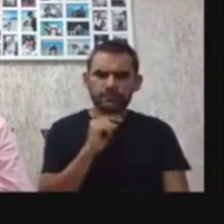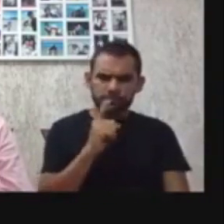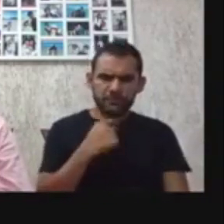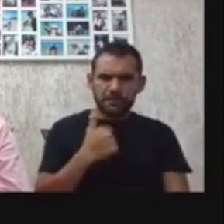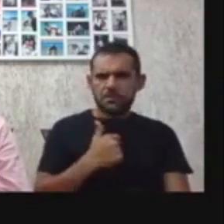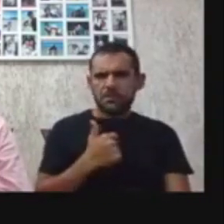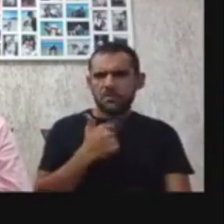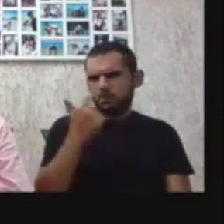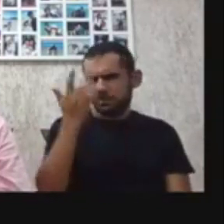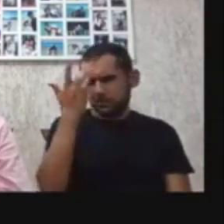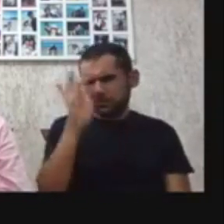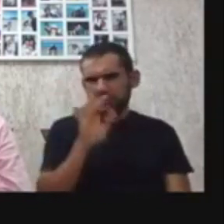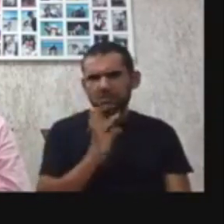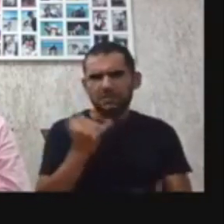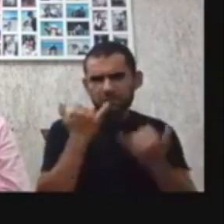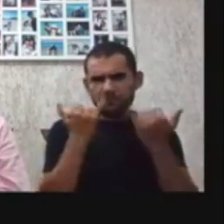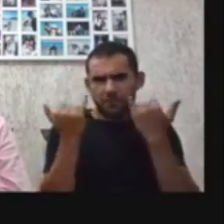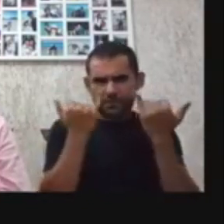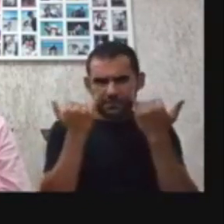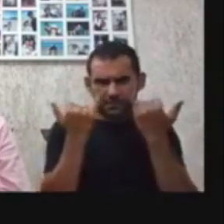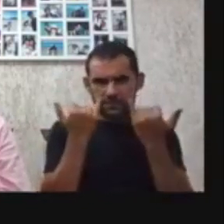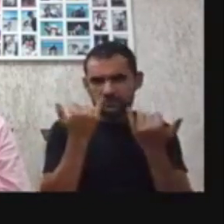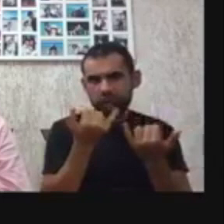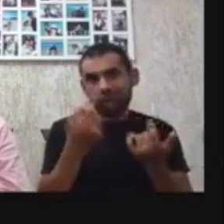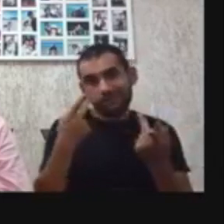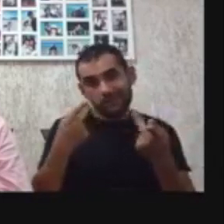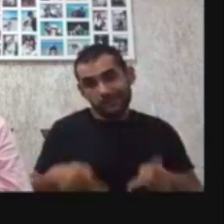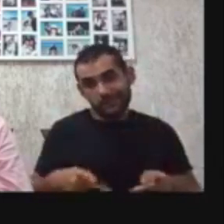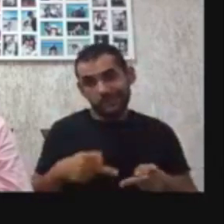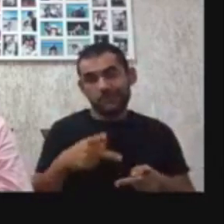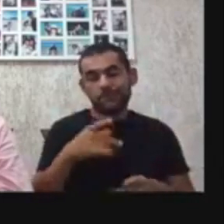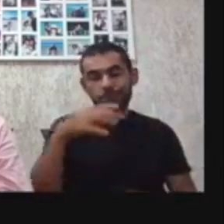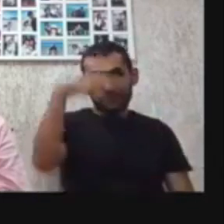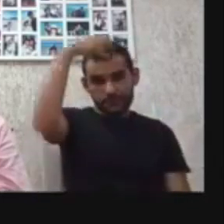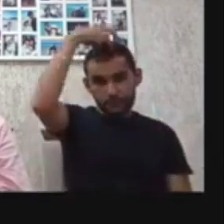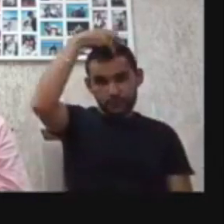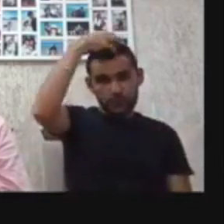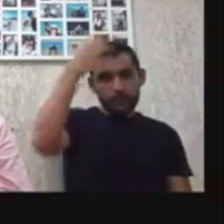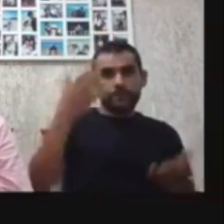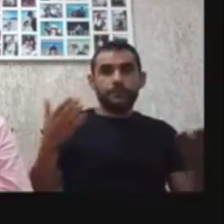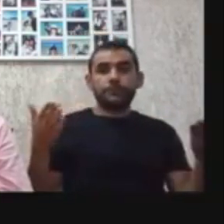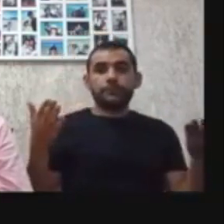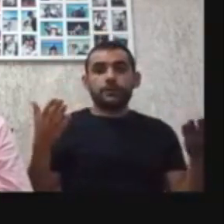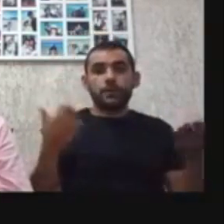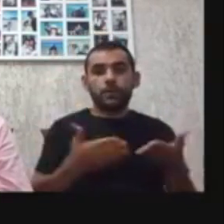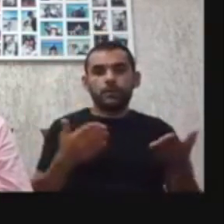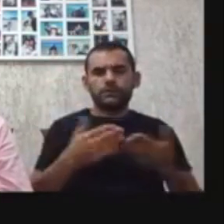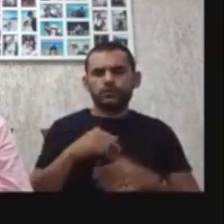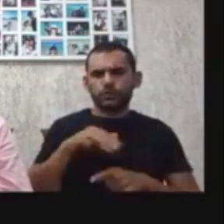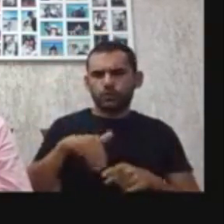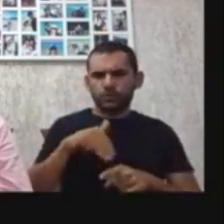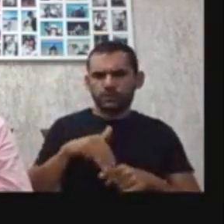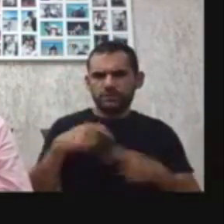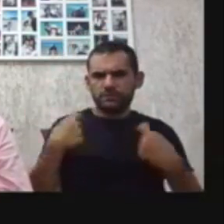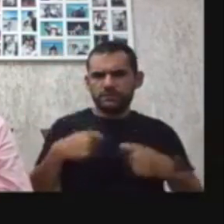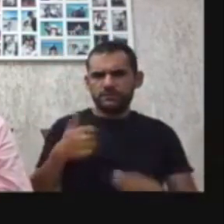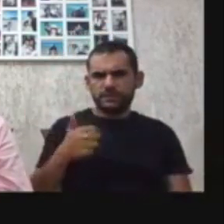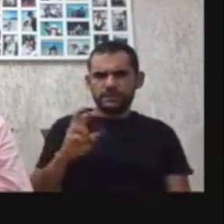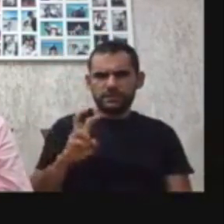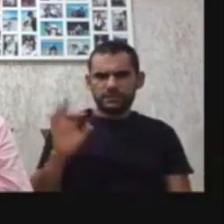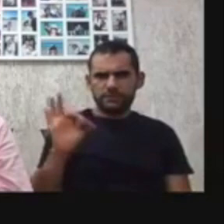acesso a essa informação, infelizmente, no nosso município. Hoje, o município já não tem que investir